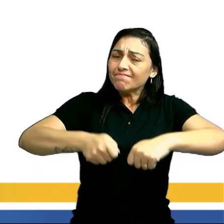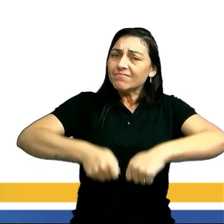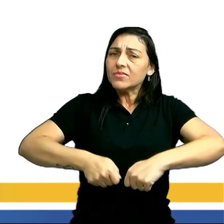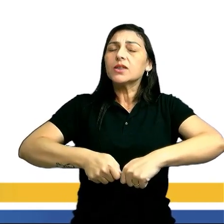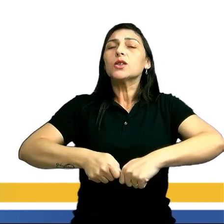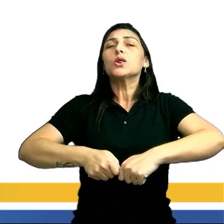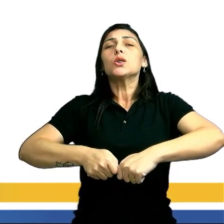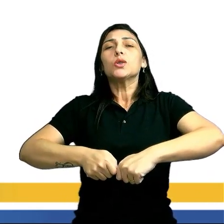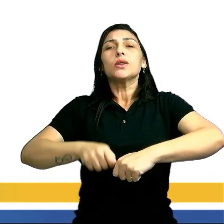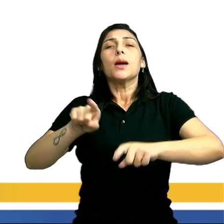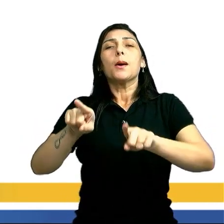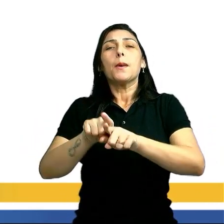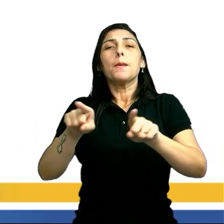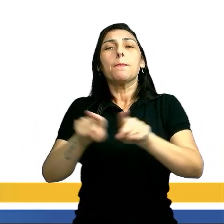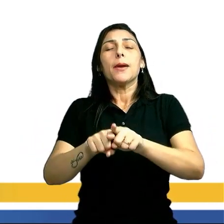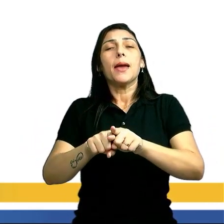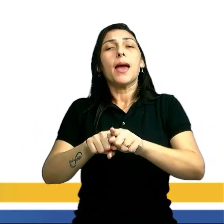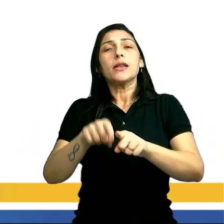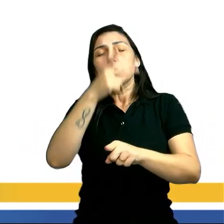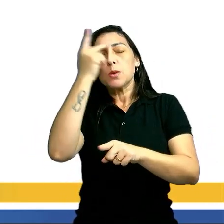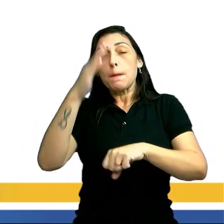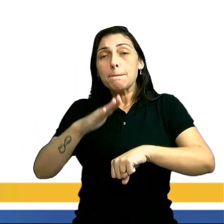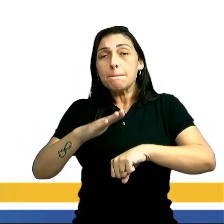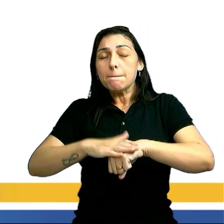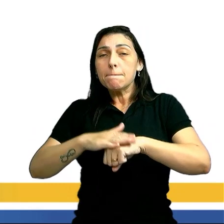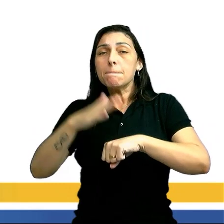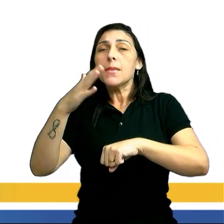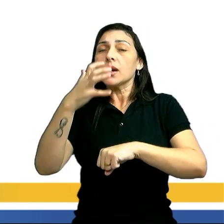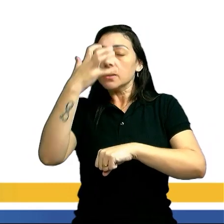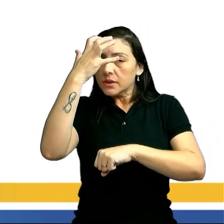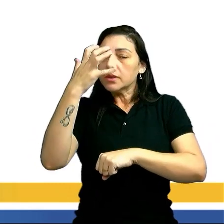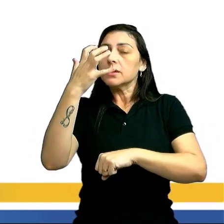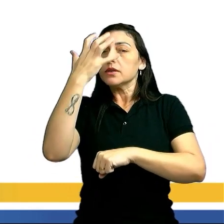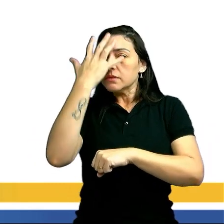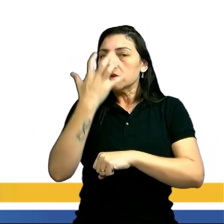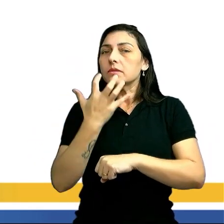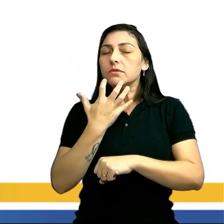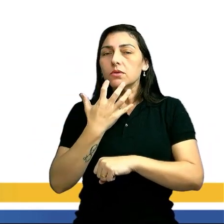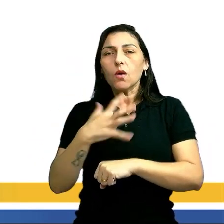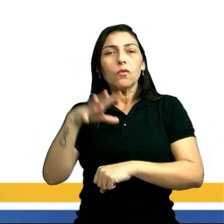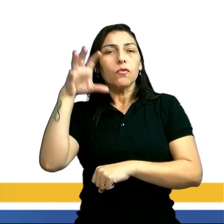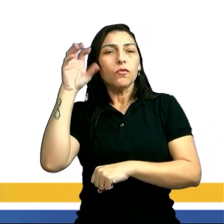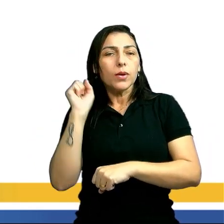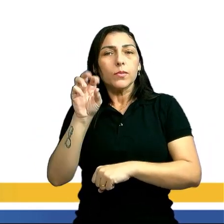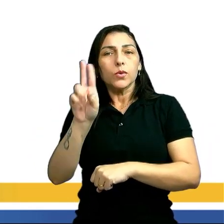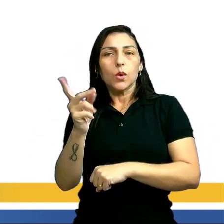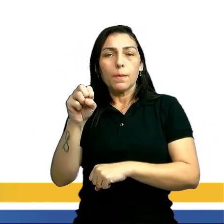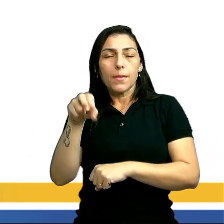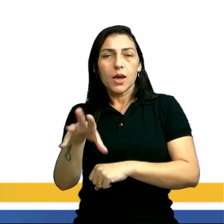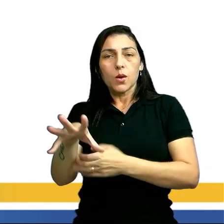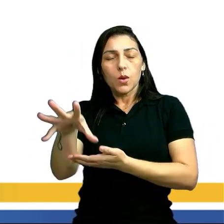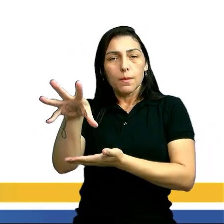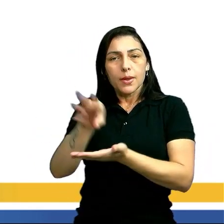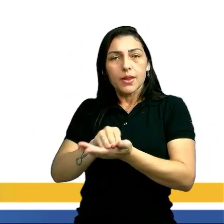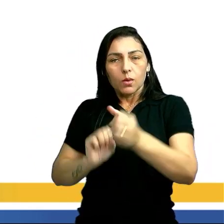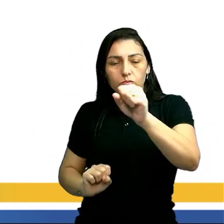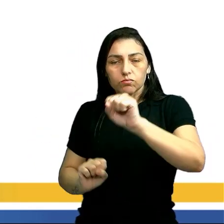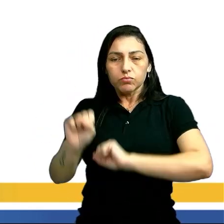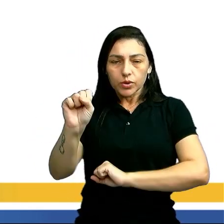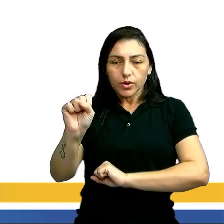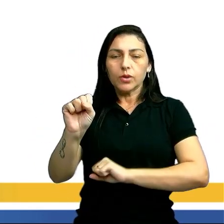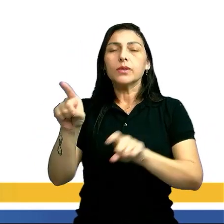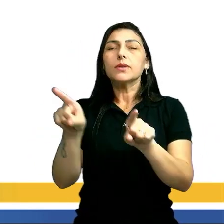de corromper até as pessoas mais honestas. Quando, por exemplo, ouvimos Homero imitar um herói na